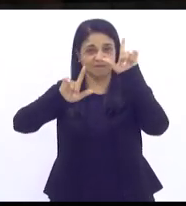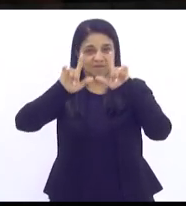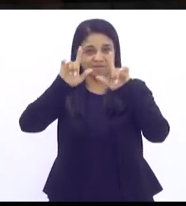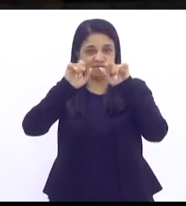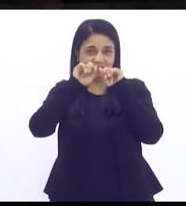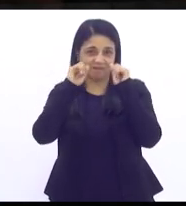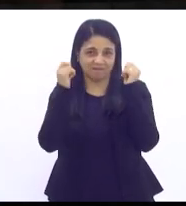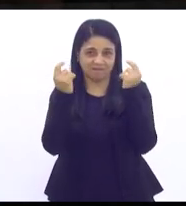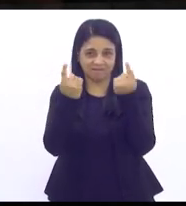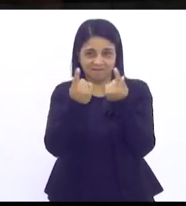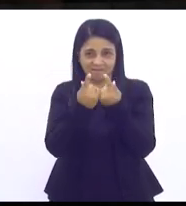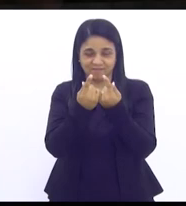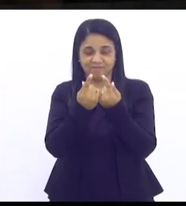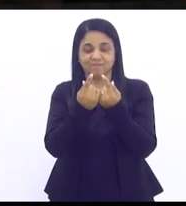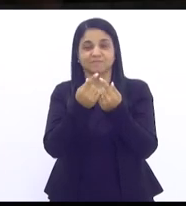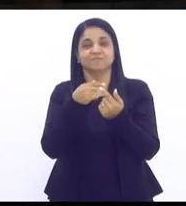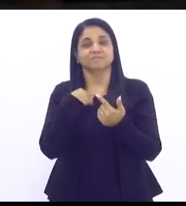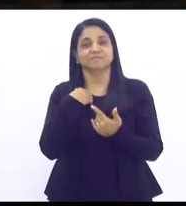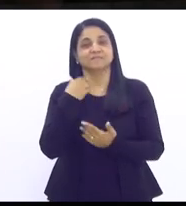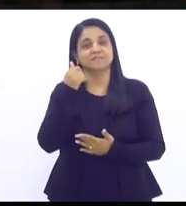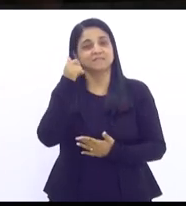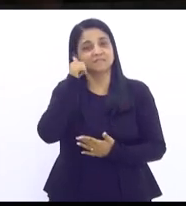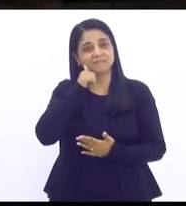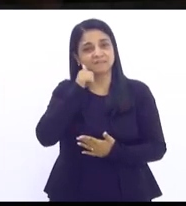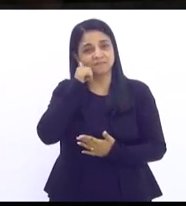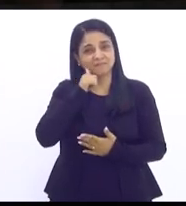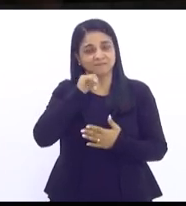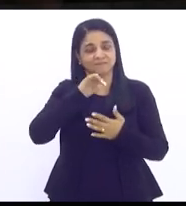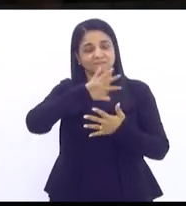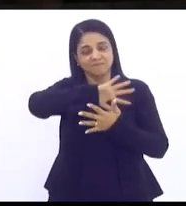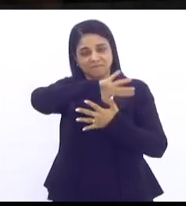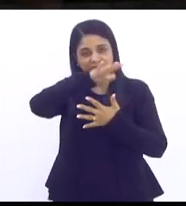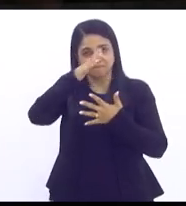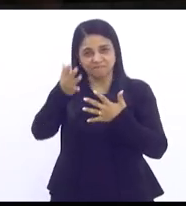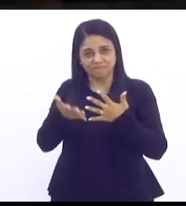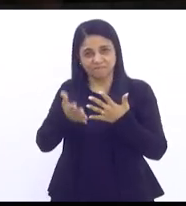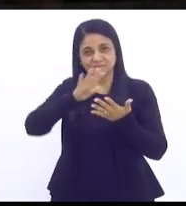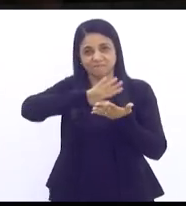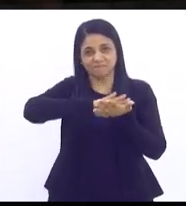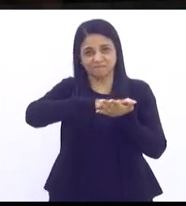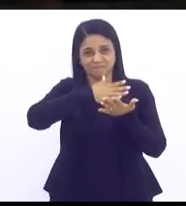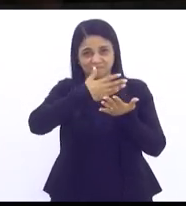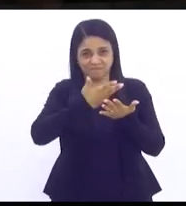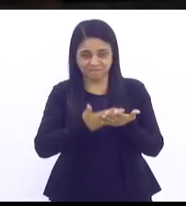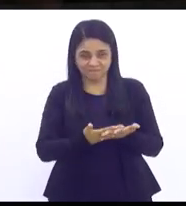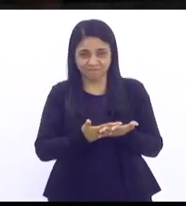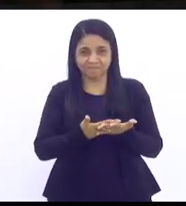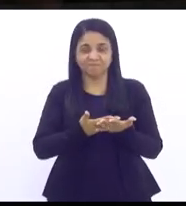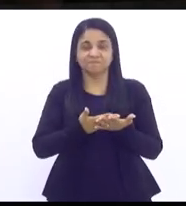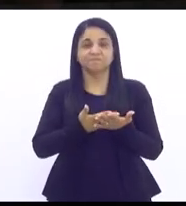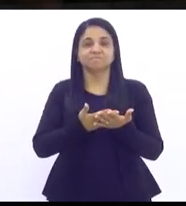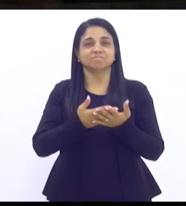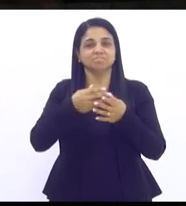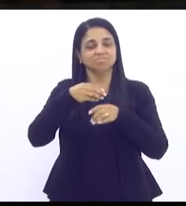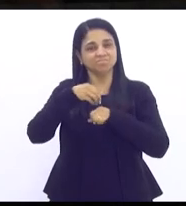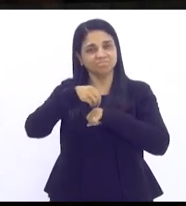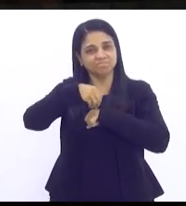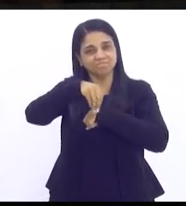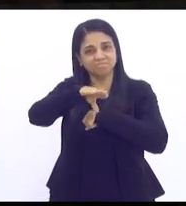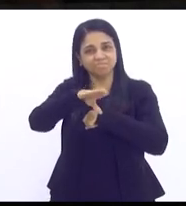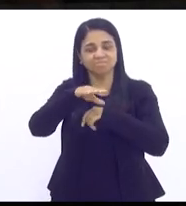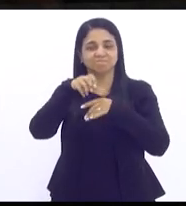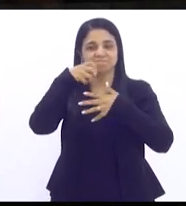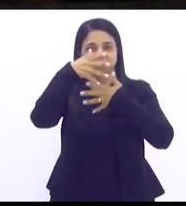Alerge, senhora intérprete da língua de Libras, que leva a nossa